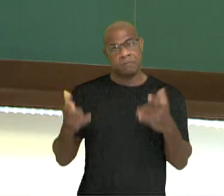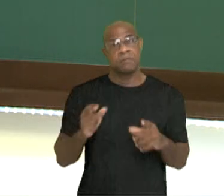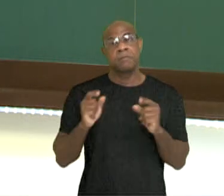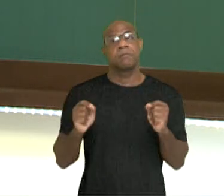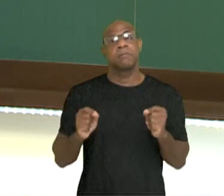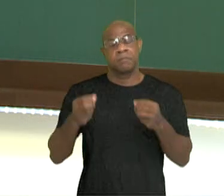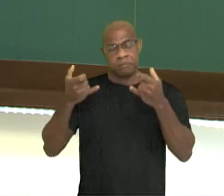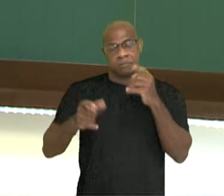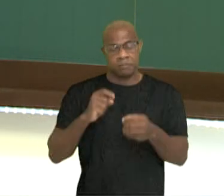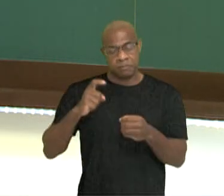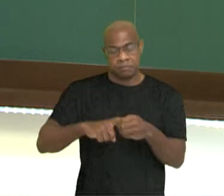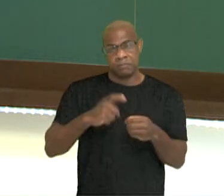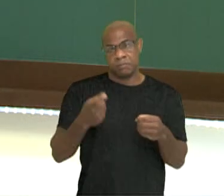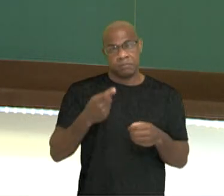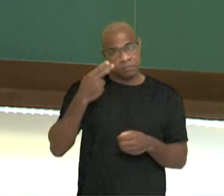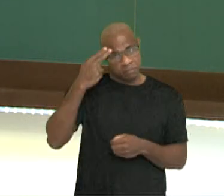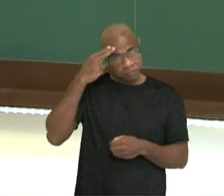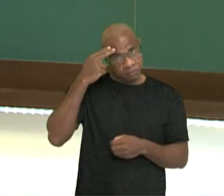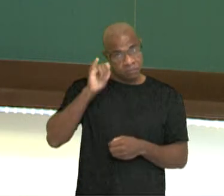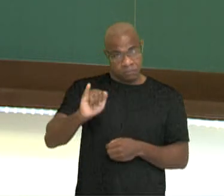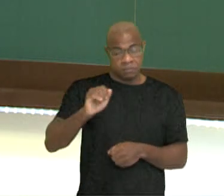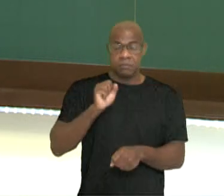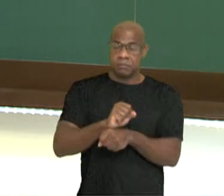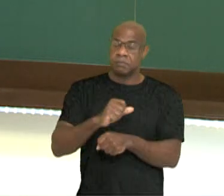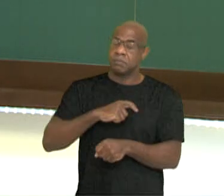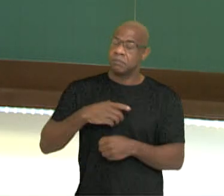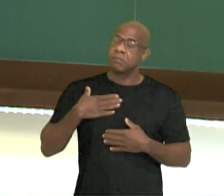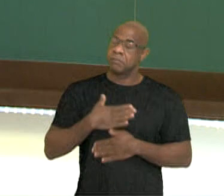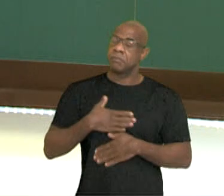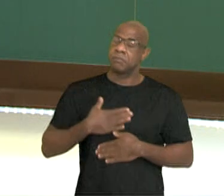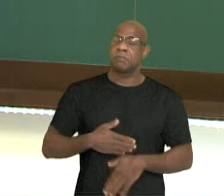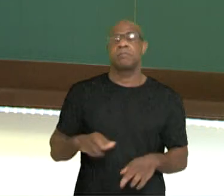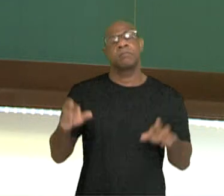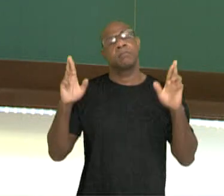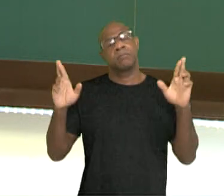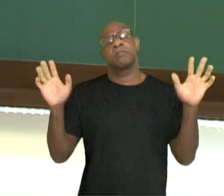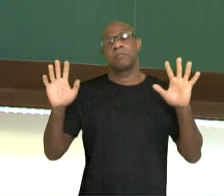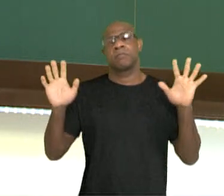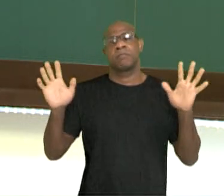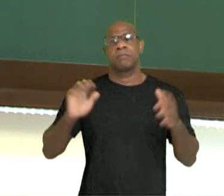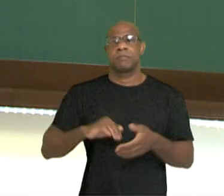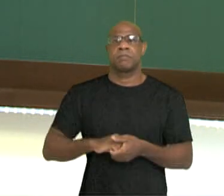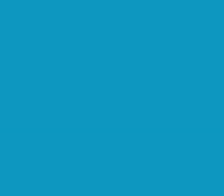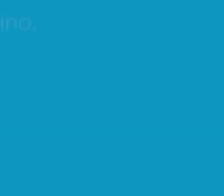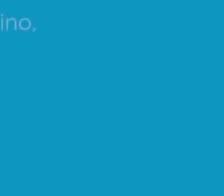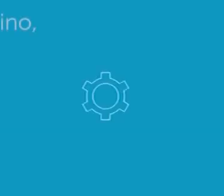um pouquinho sobre a independência do Haiti. Eu espero que vocês tenham gostado e até breve.